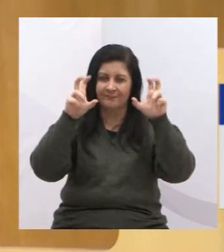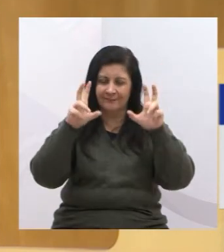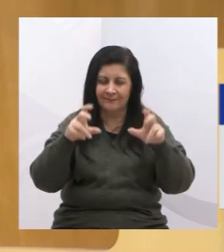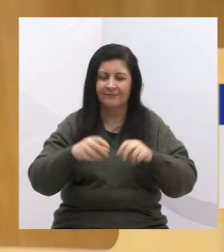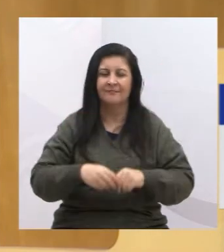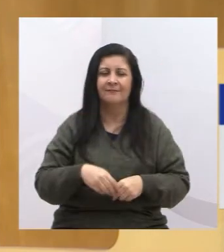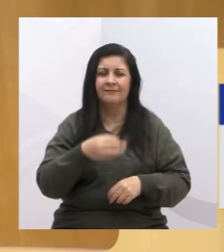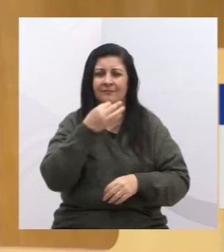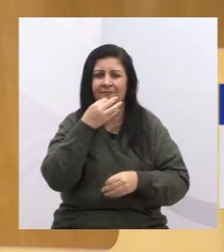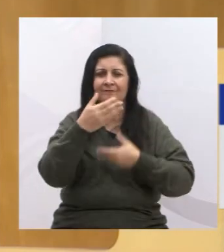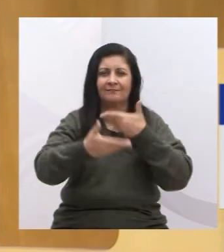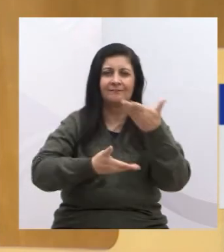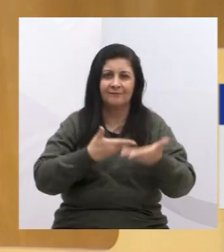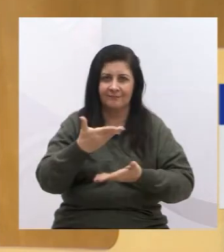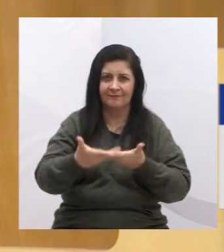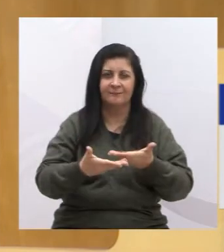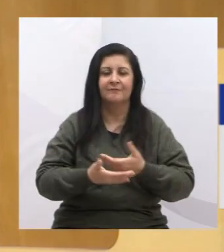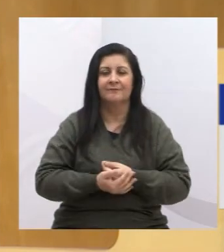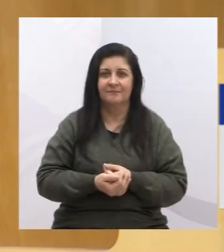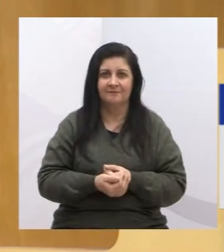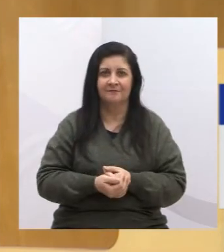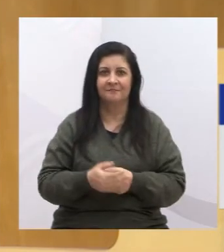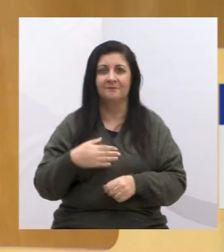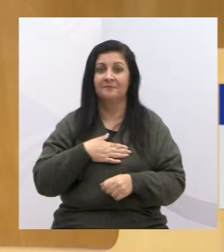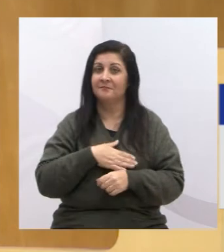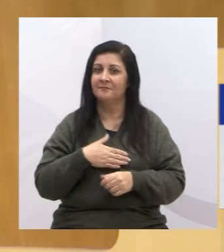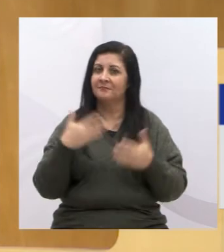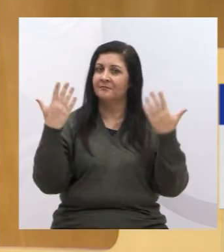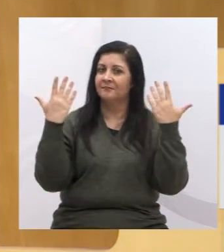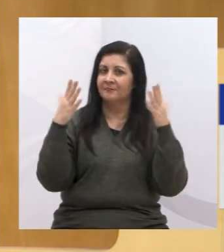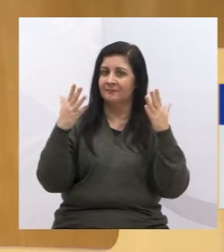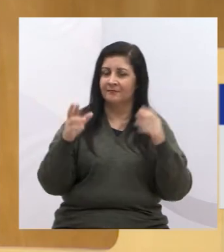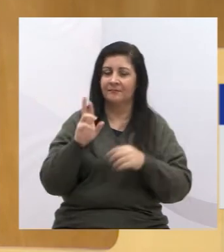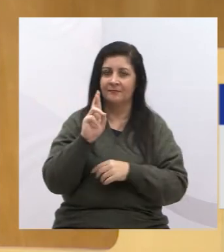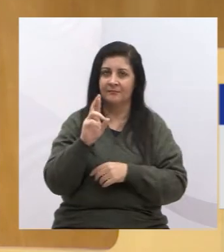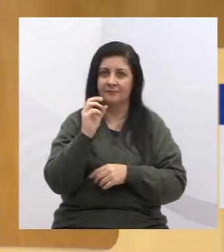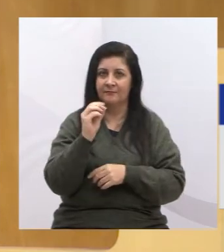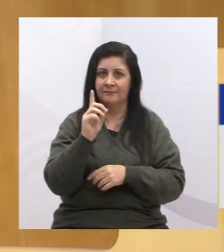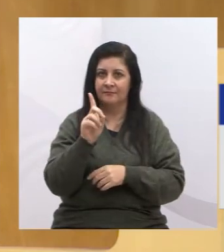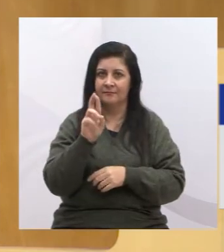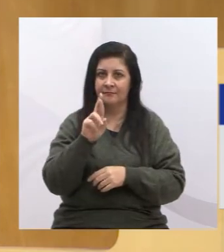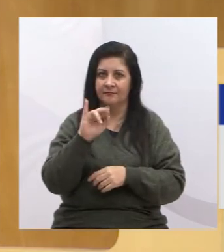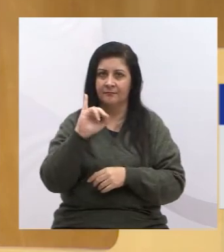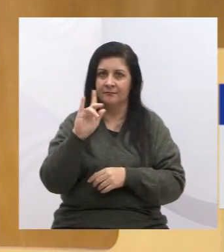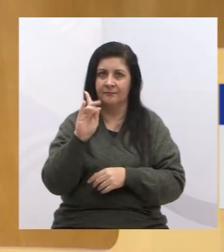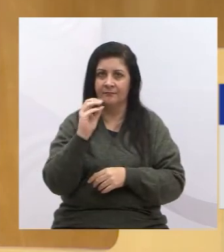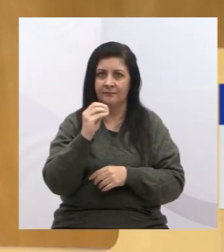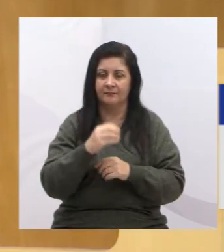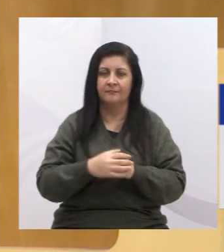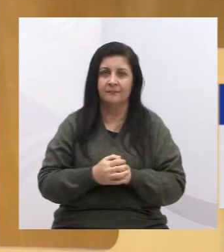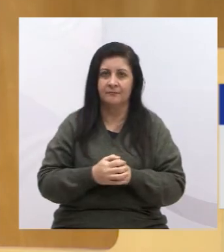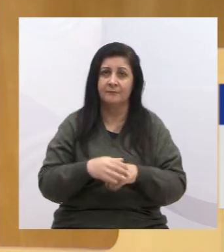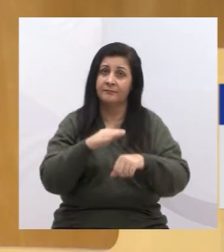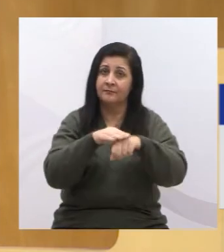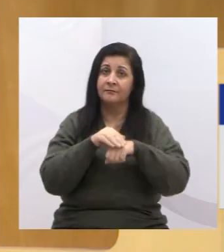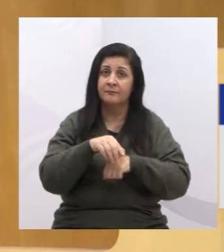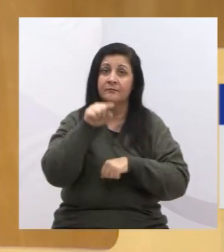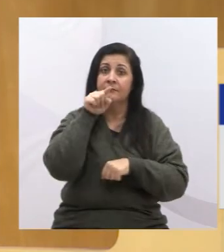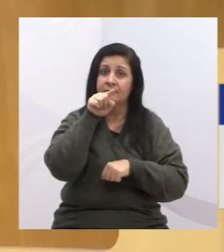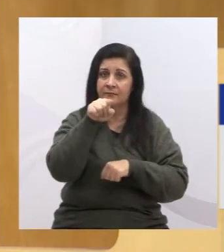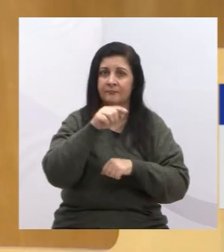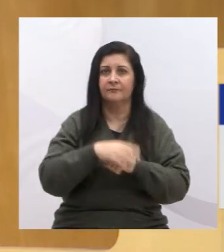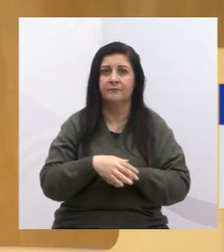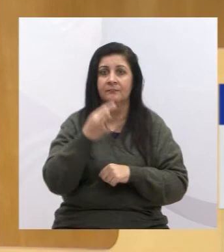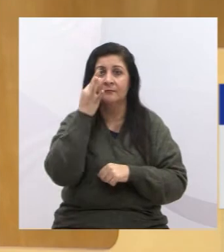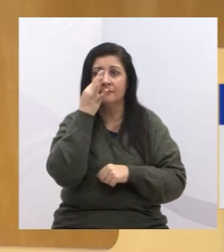argumentos para estar discutindo. Então, eu gostaria de parabenizar o Rodrigo e quero chamar a